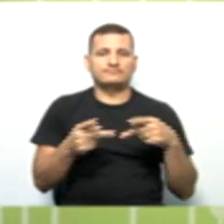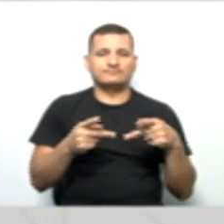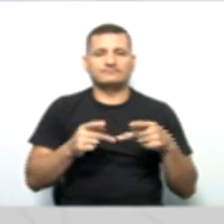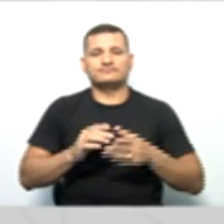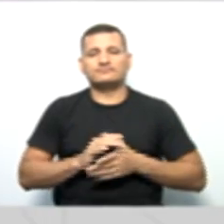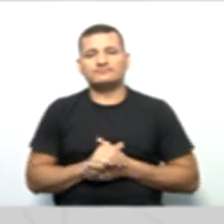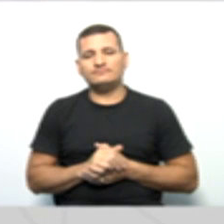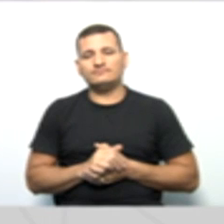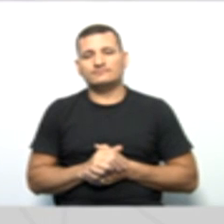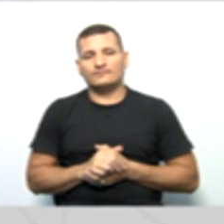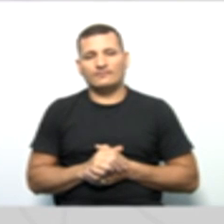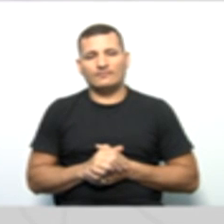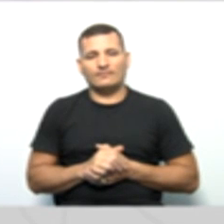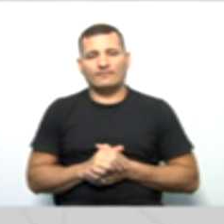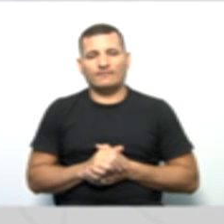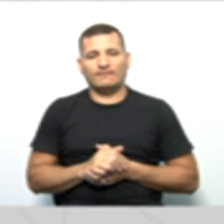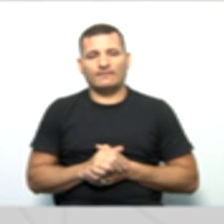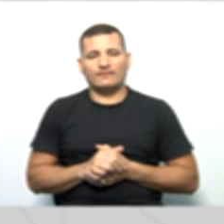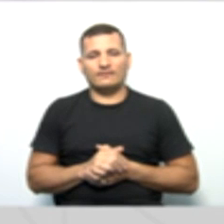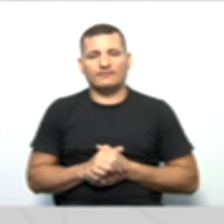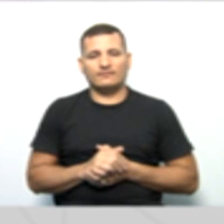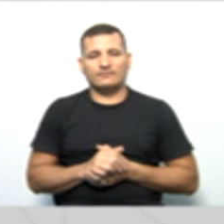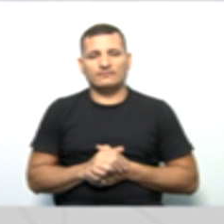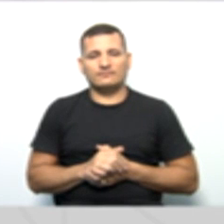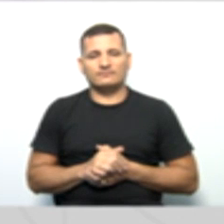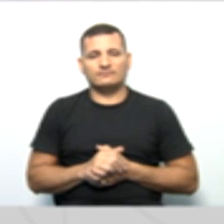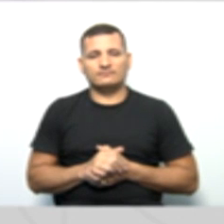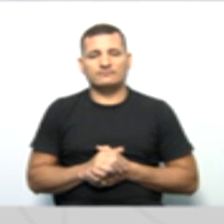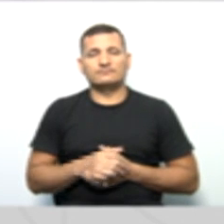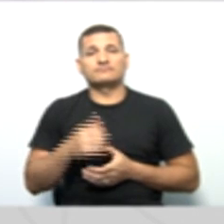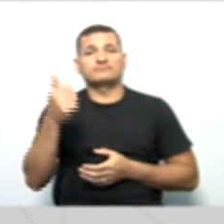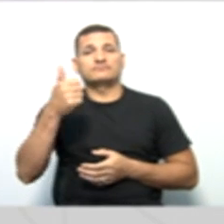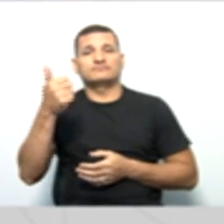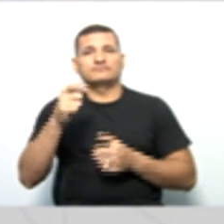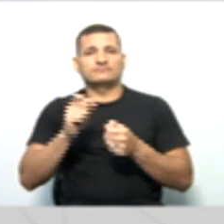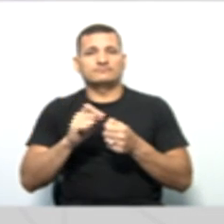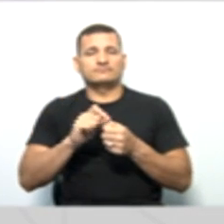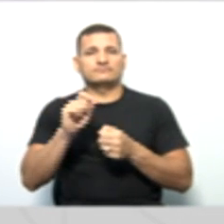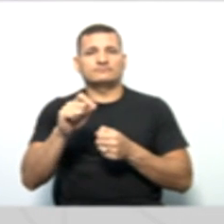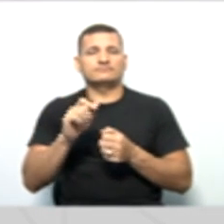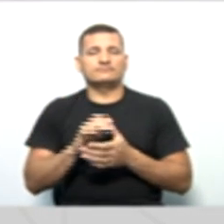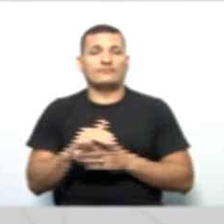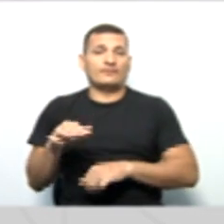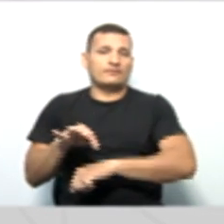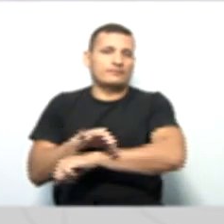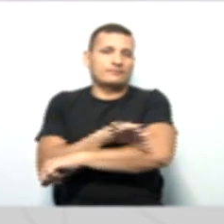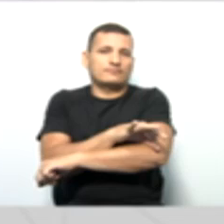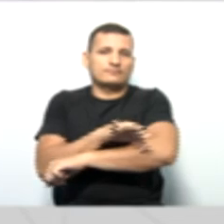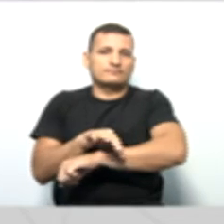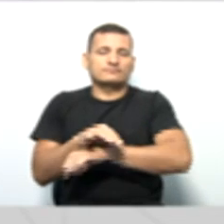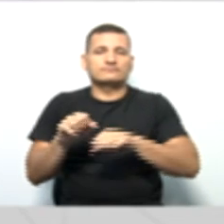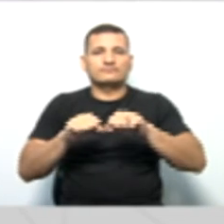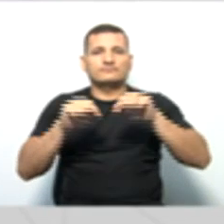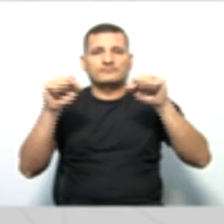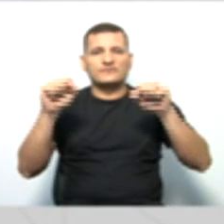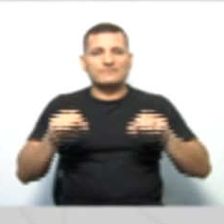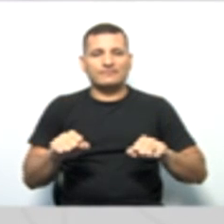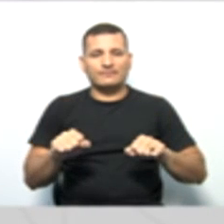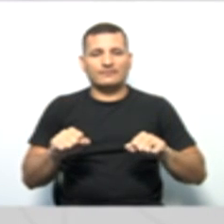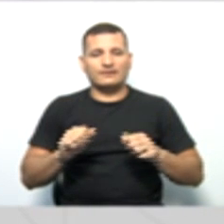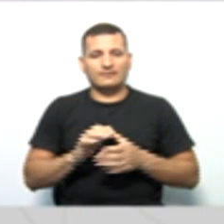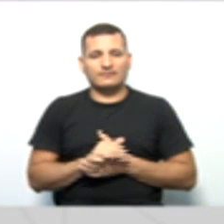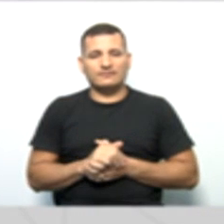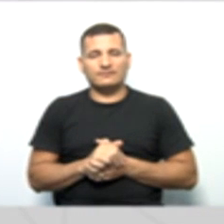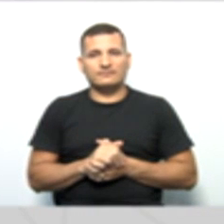gente? Primeiro que a gente faz é o quê? A arquitetura do sistema, tá bom, gente? Como é que eu